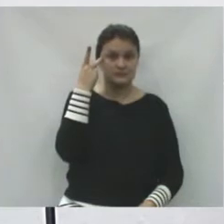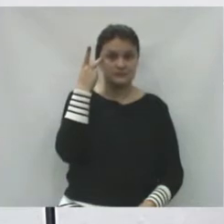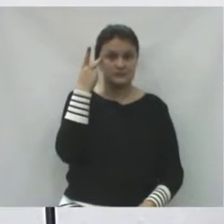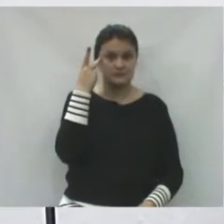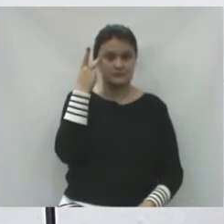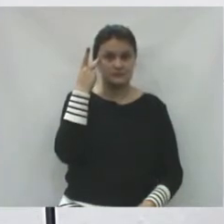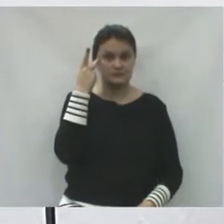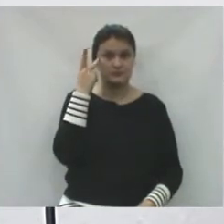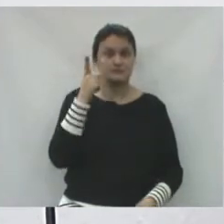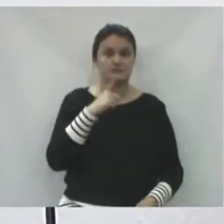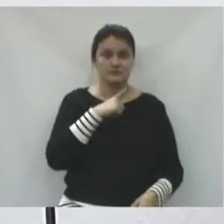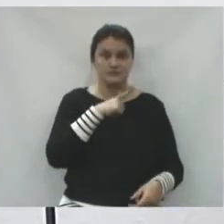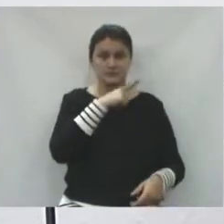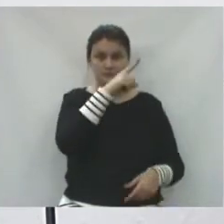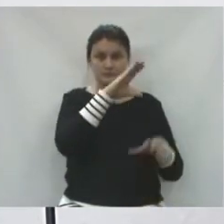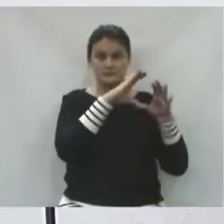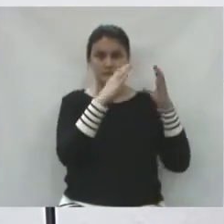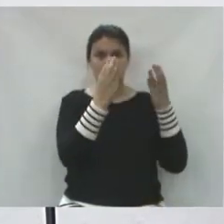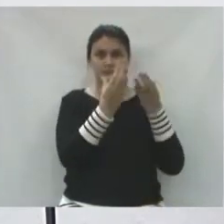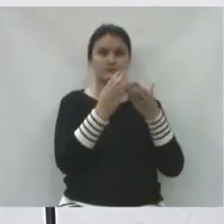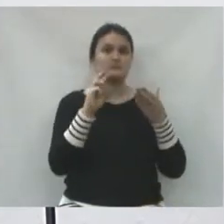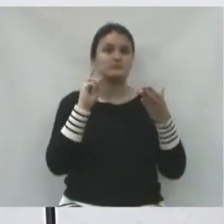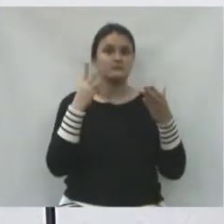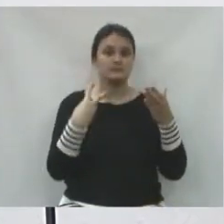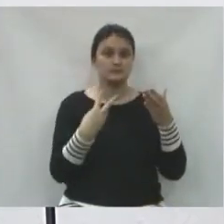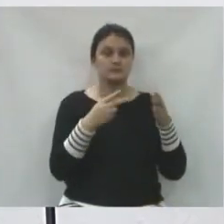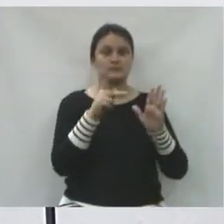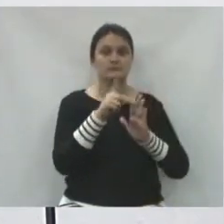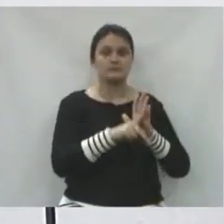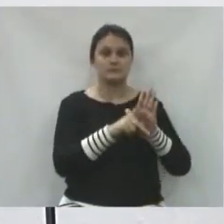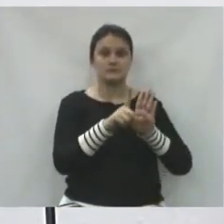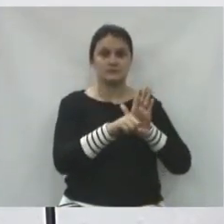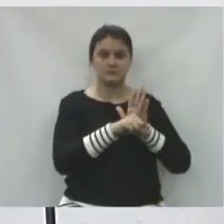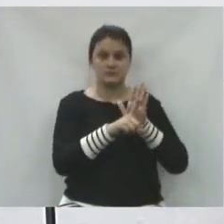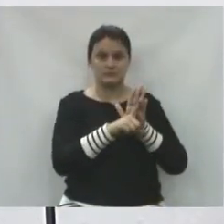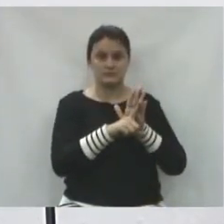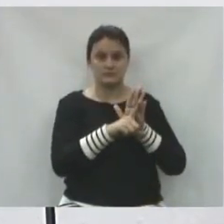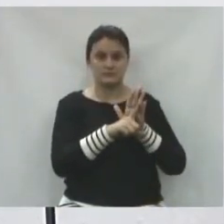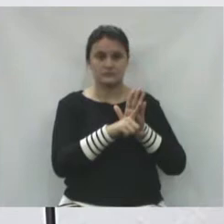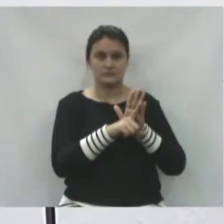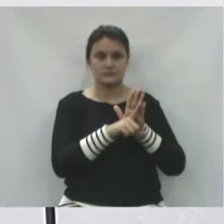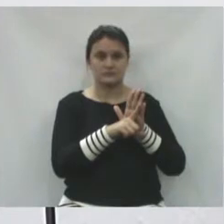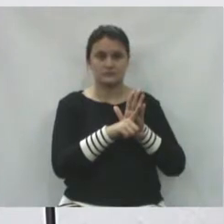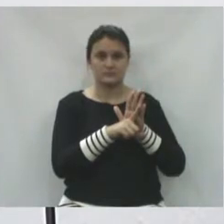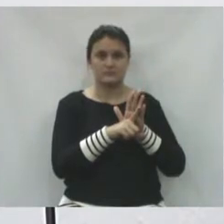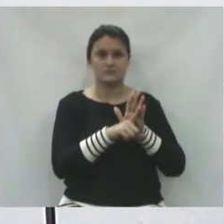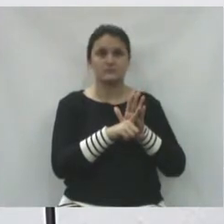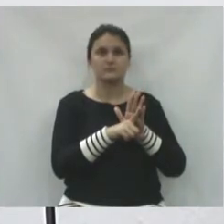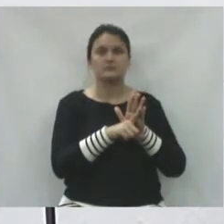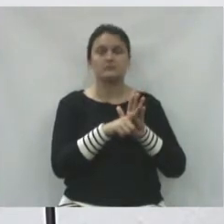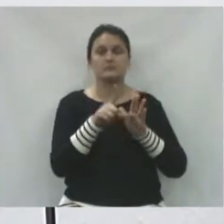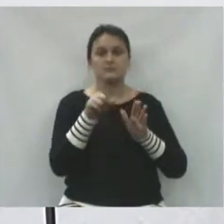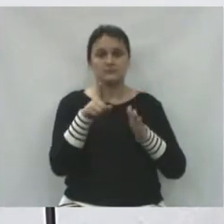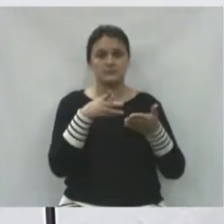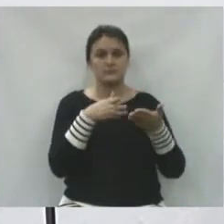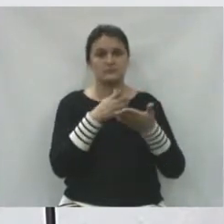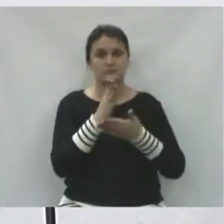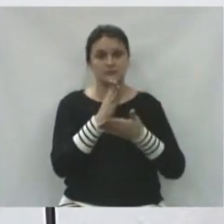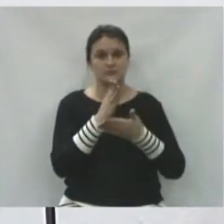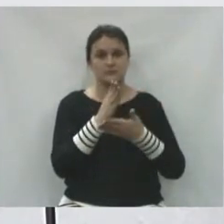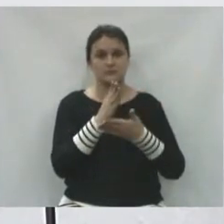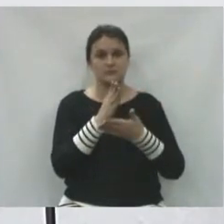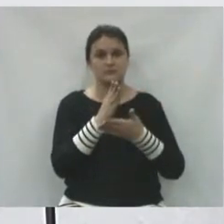Paulo, em tramitação naquela Câmara de Vereadores, o projeto de emenda à lei orgânica deles serão